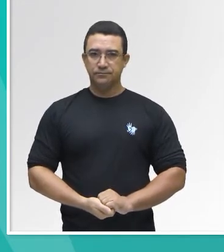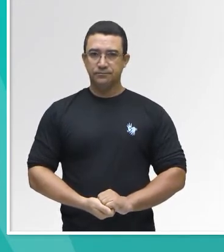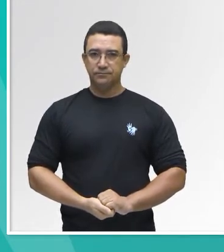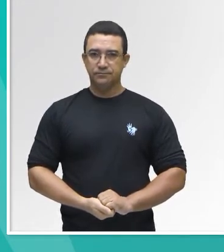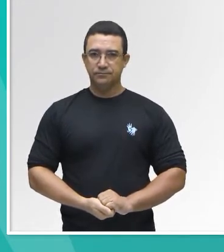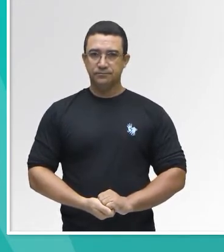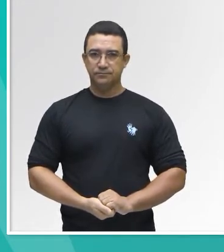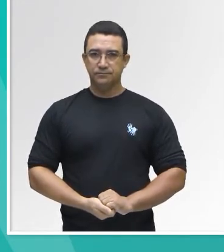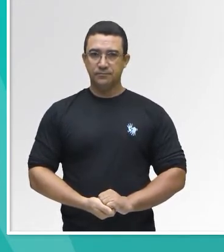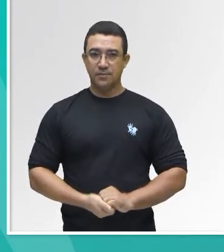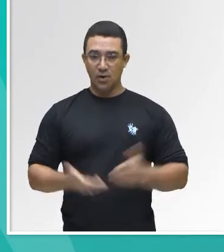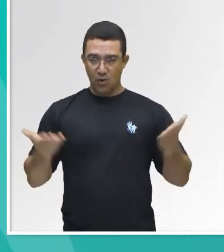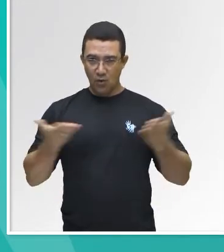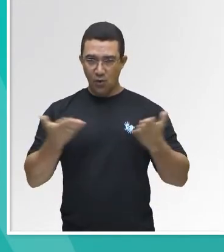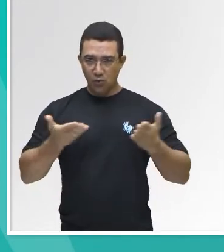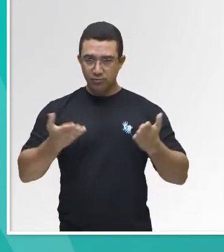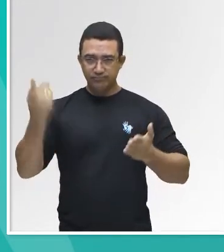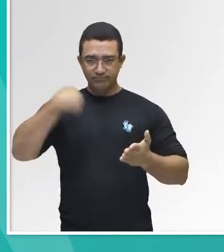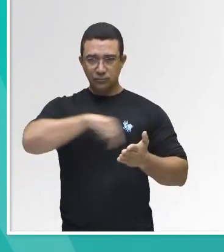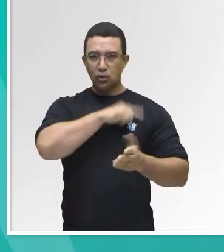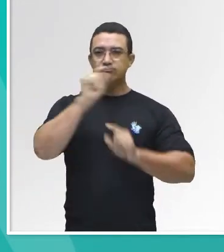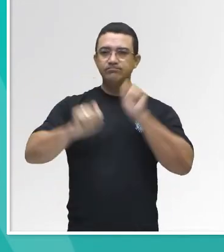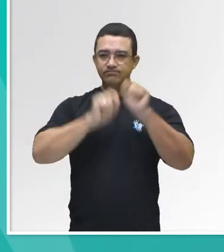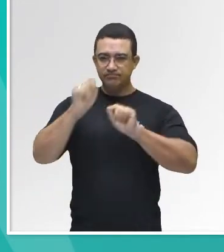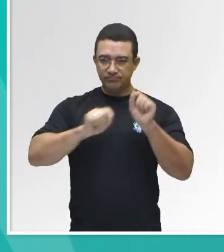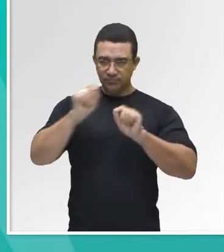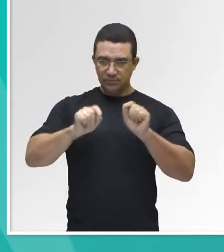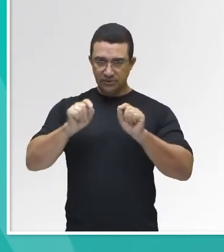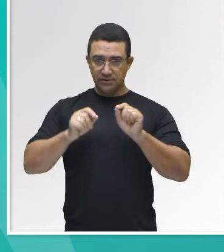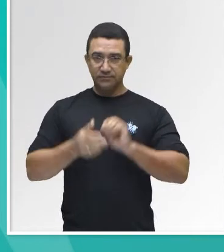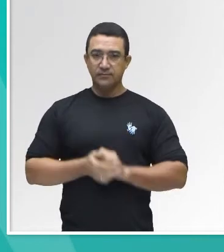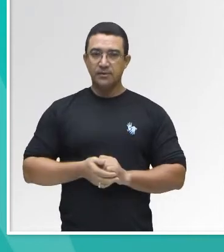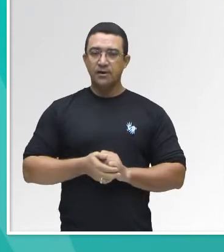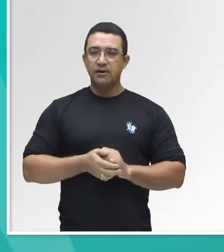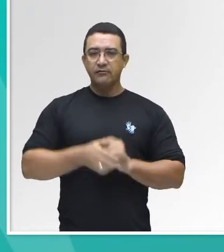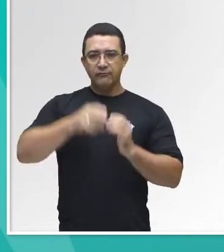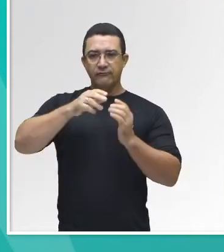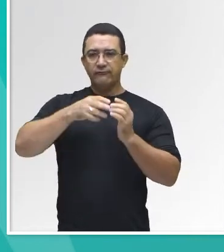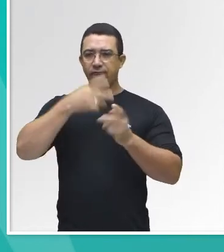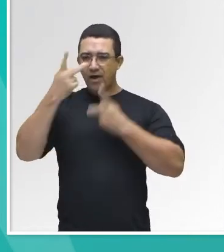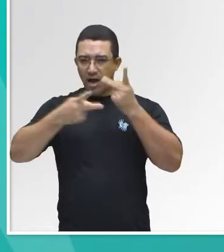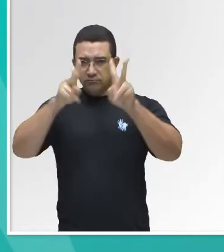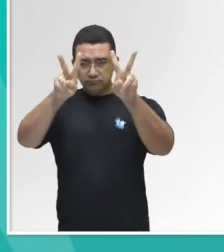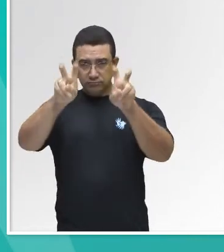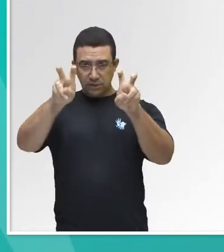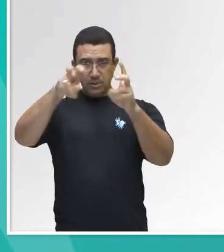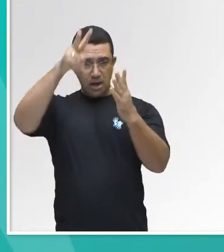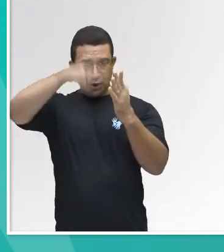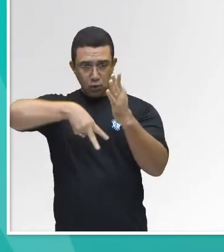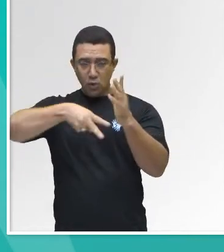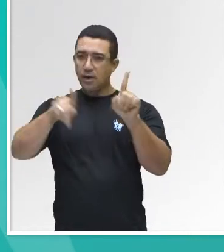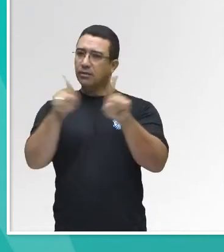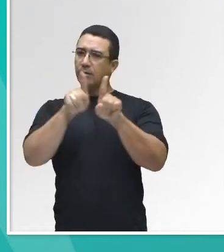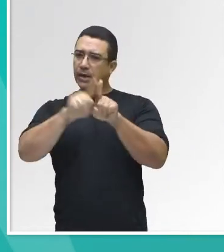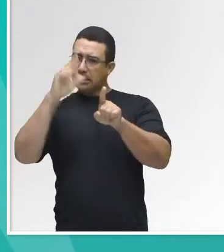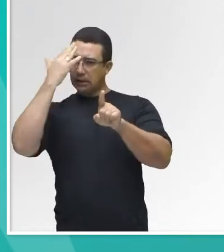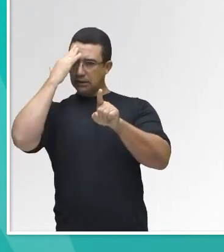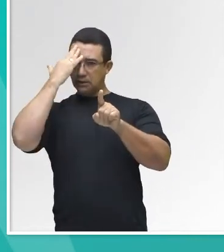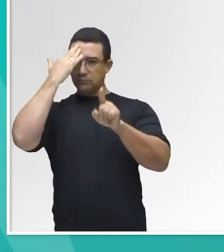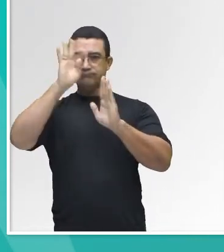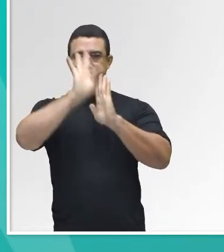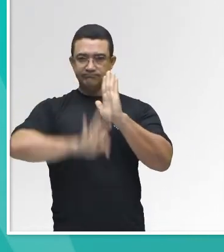Então, hoje a gente vai tratar, né, sobre leitura e compreensão de textos. E a gente